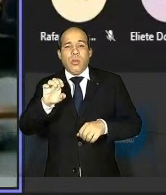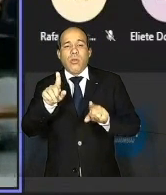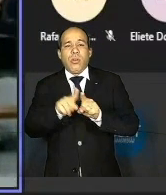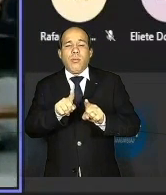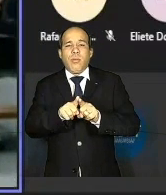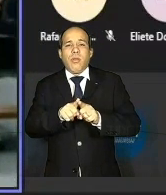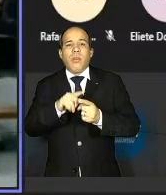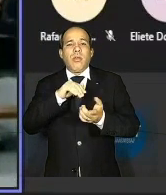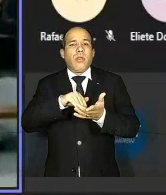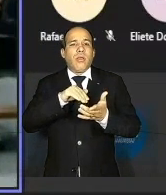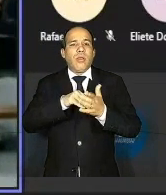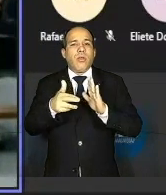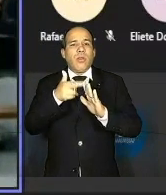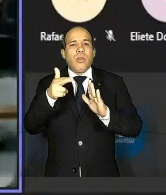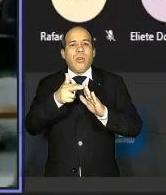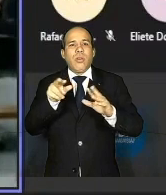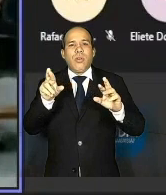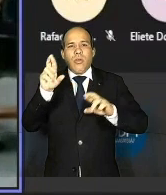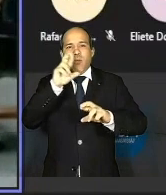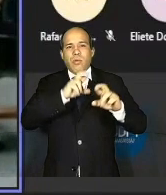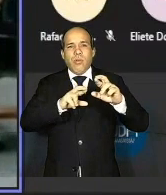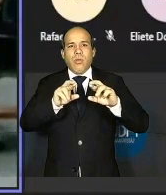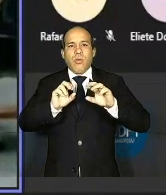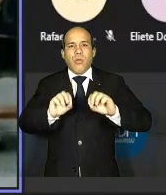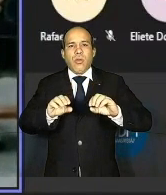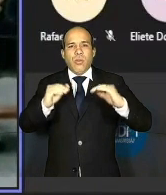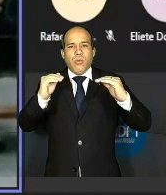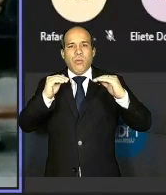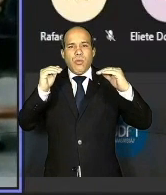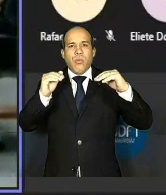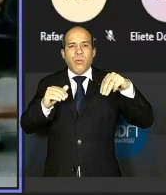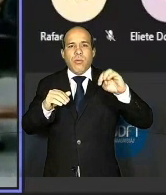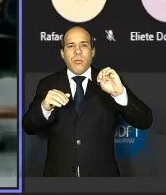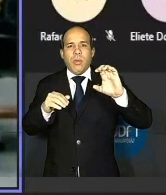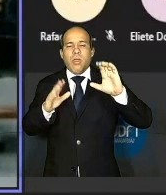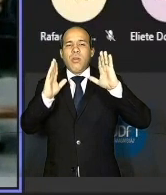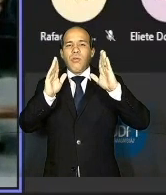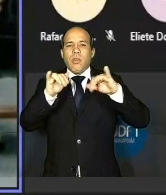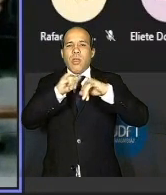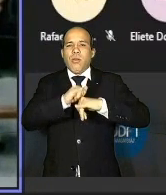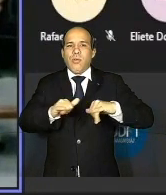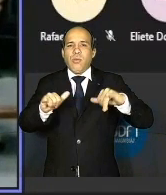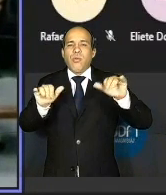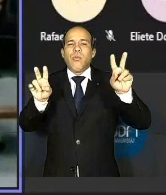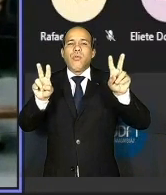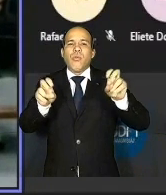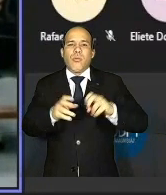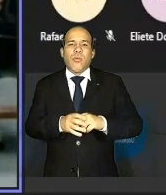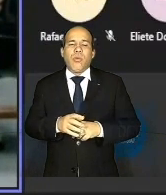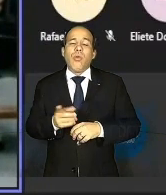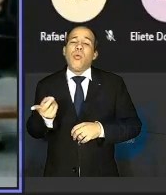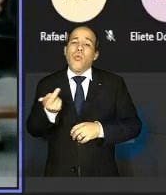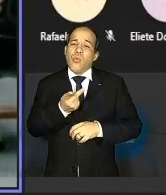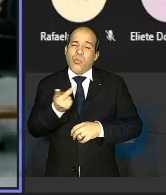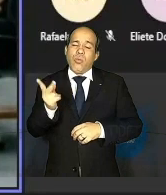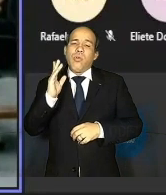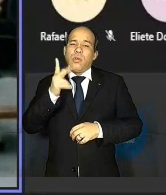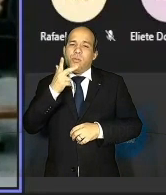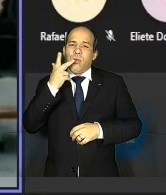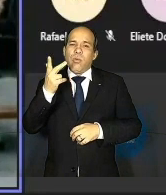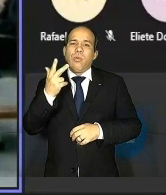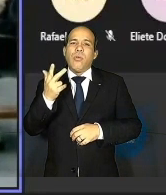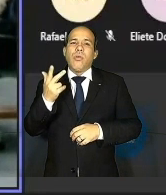Nacional de Educação e a Secretaria de Regulação e Supervisão da Educação Superior do MEC já se pronunciaram sobre o assunto e